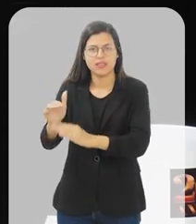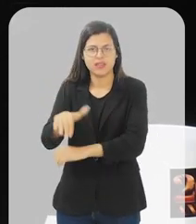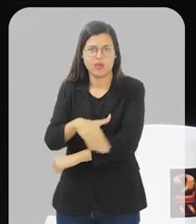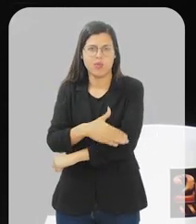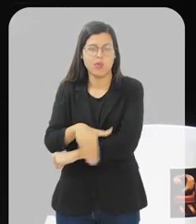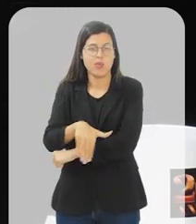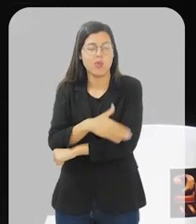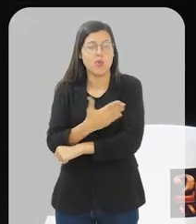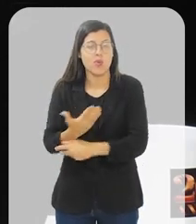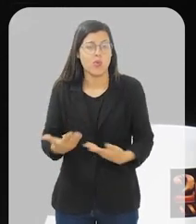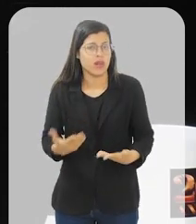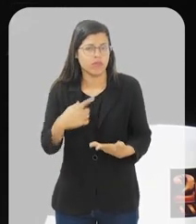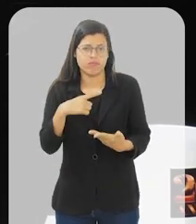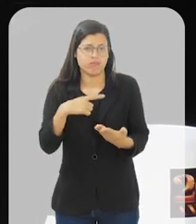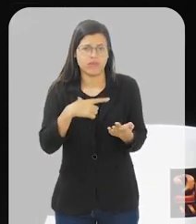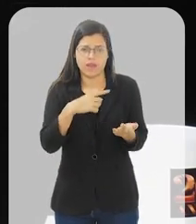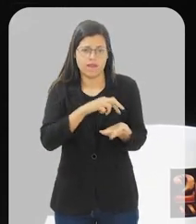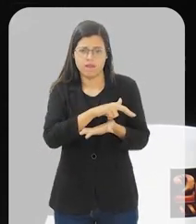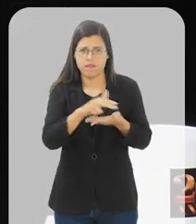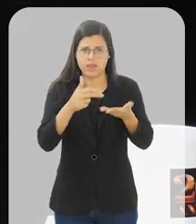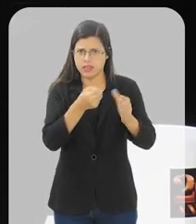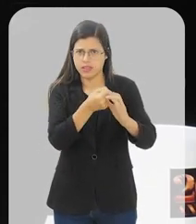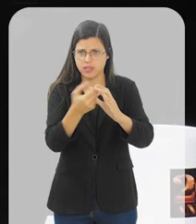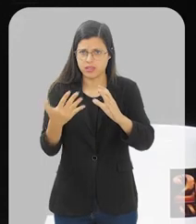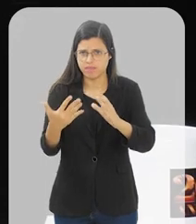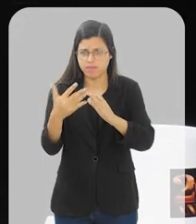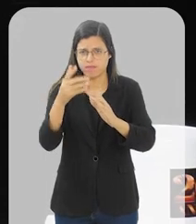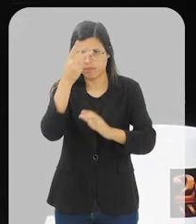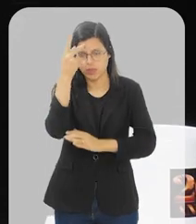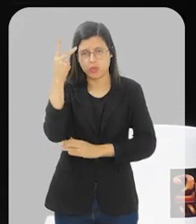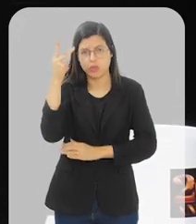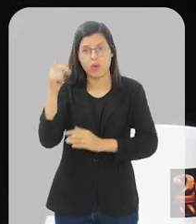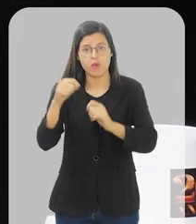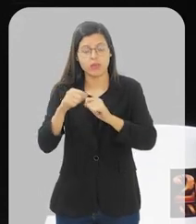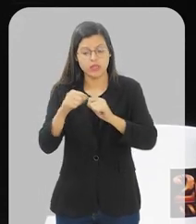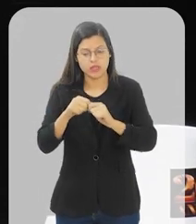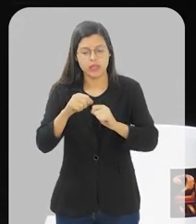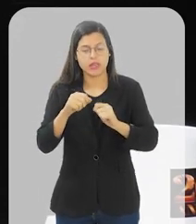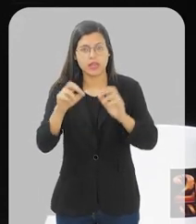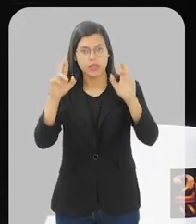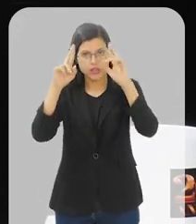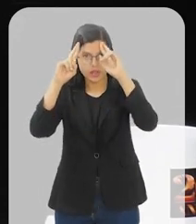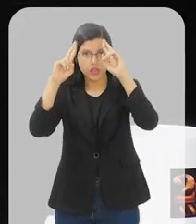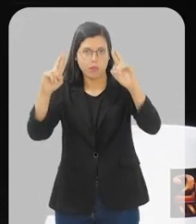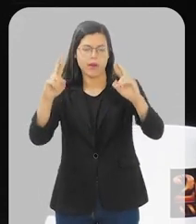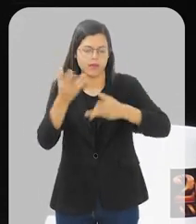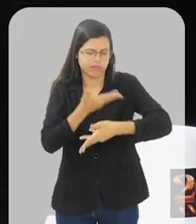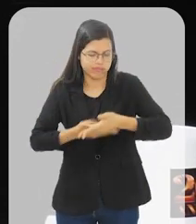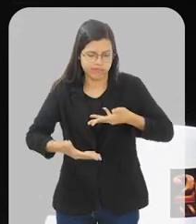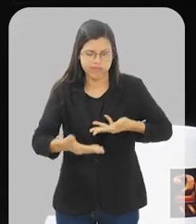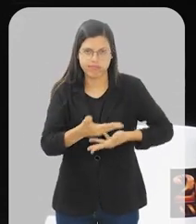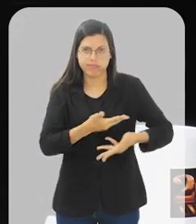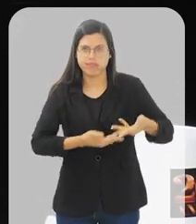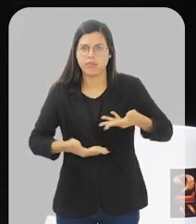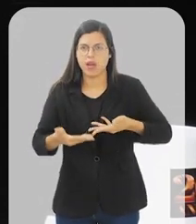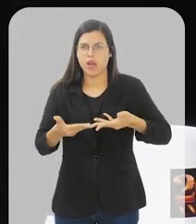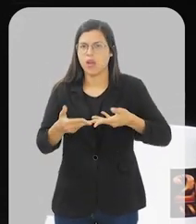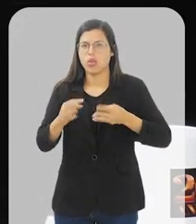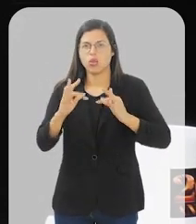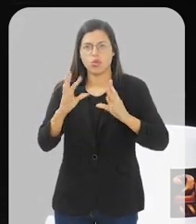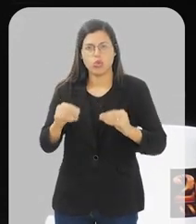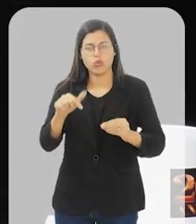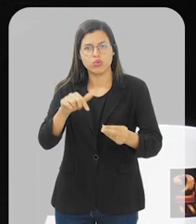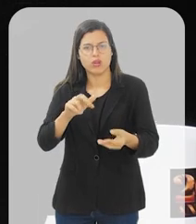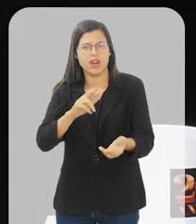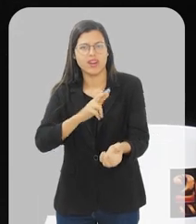de todo tipo de pessoa. E fazer com que um respeite o outro. Ali todos são ritmistas. Não quero